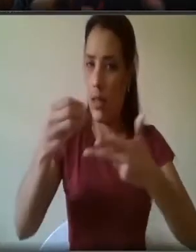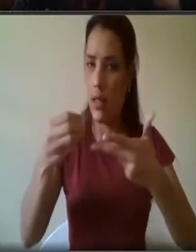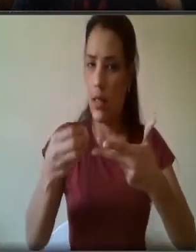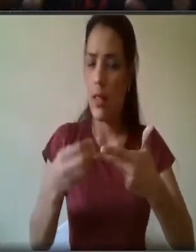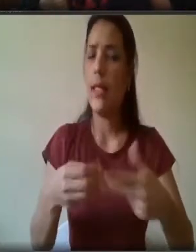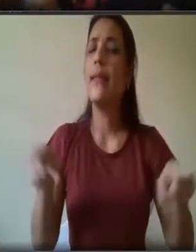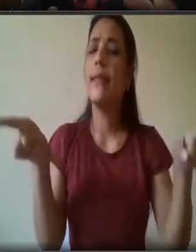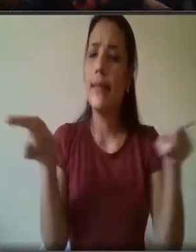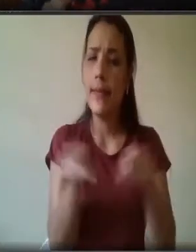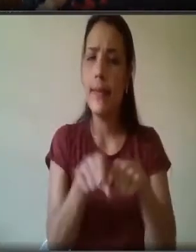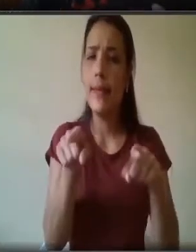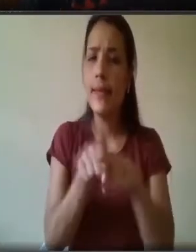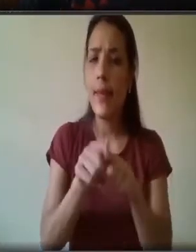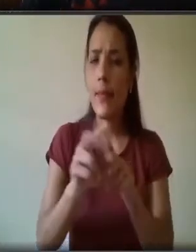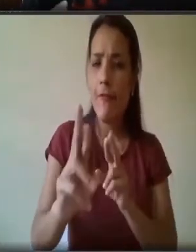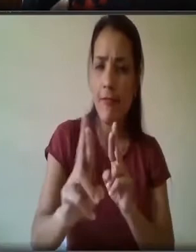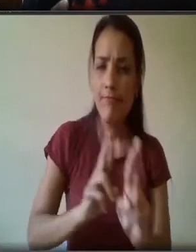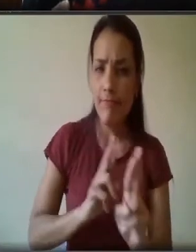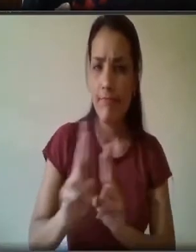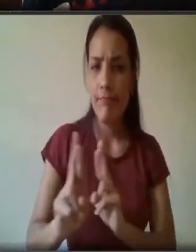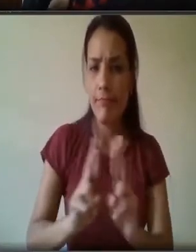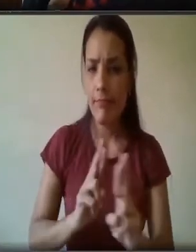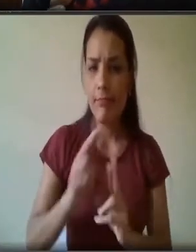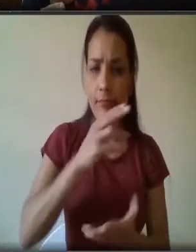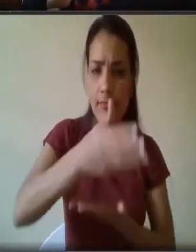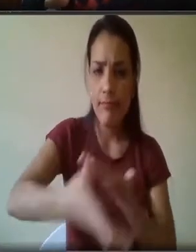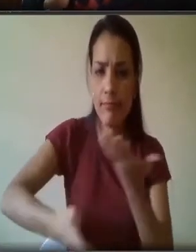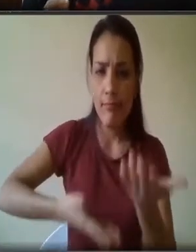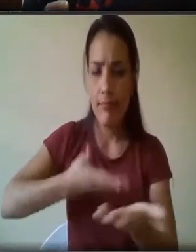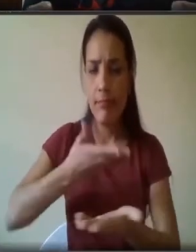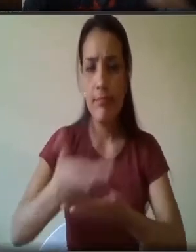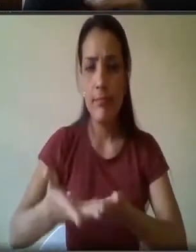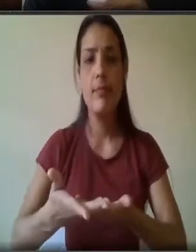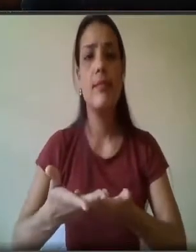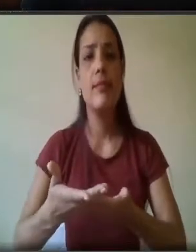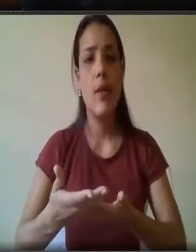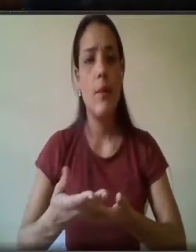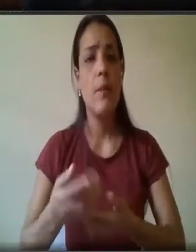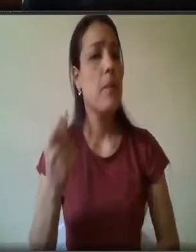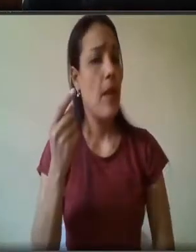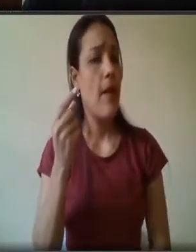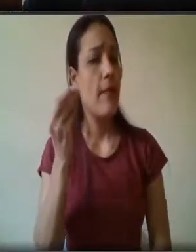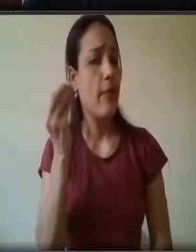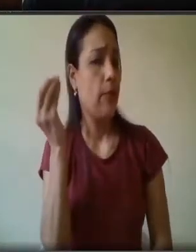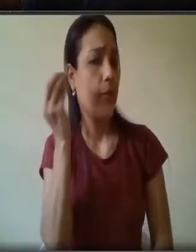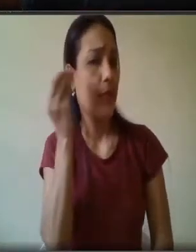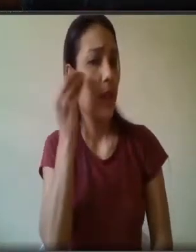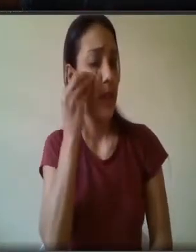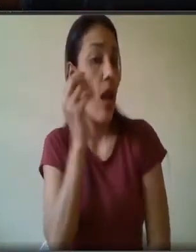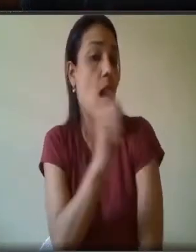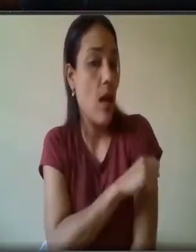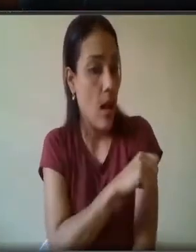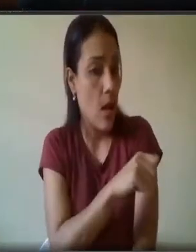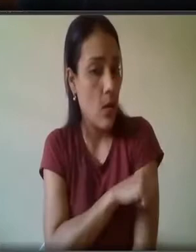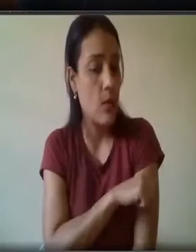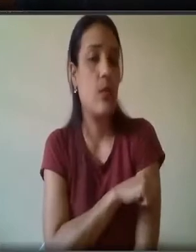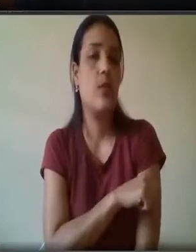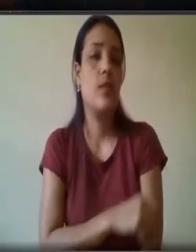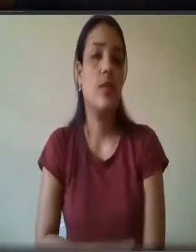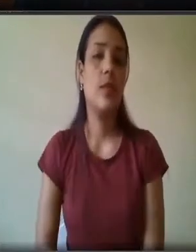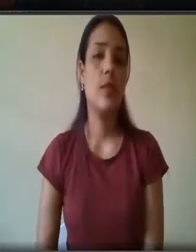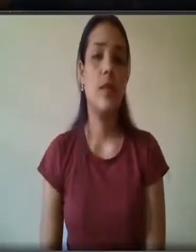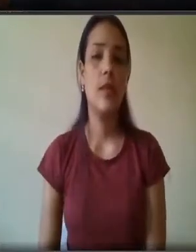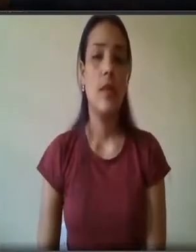essa correlação, né? Essa capacidade que o aluno tem de conectar os assuntos. E tem um outro